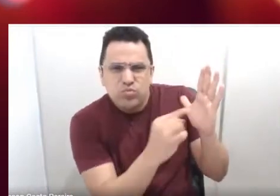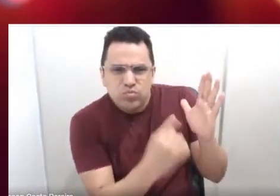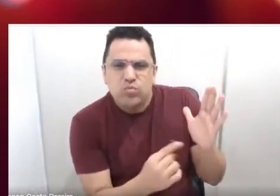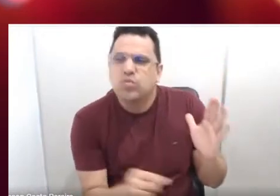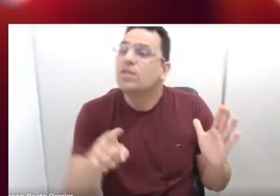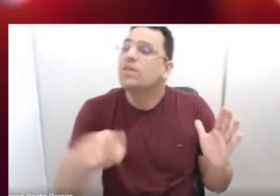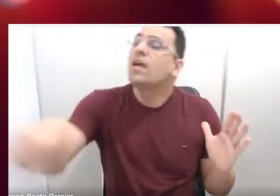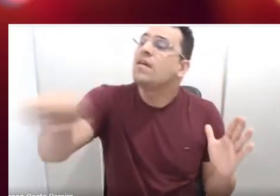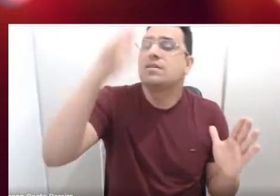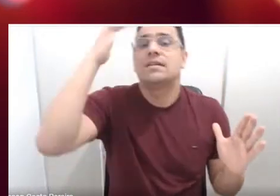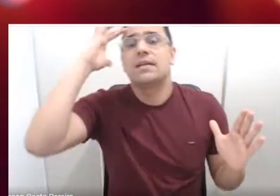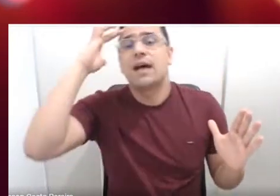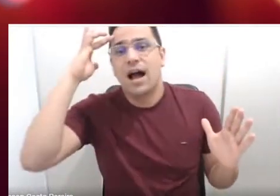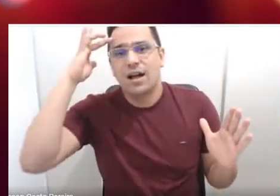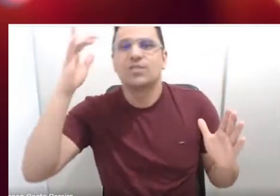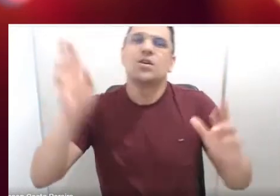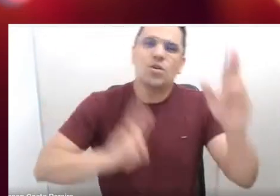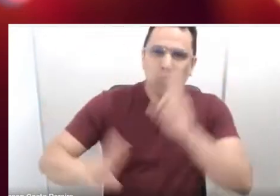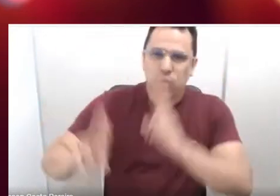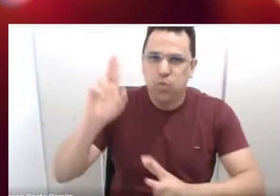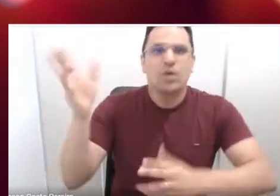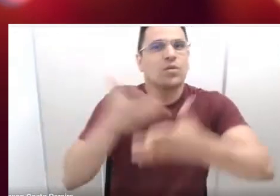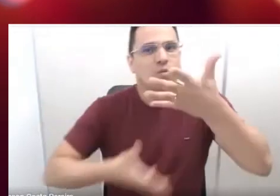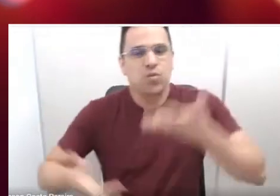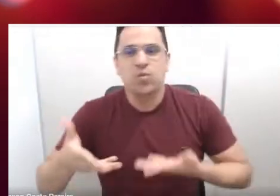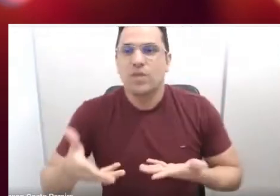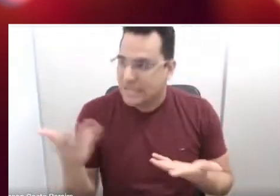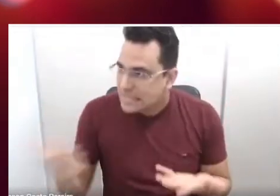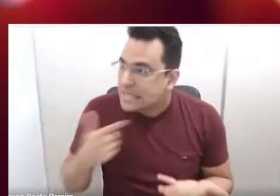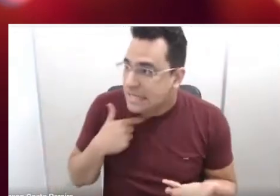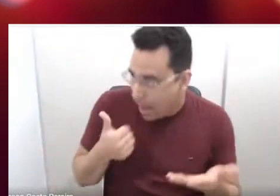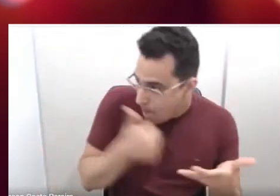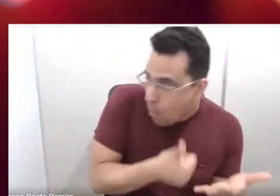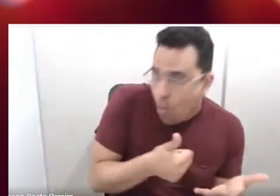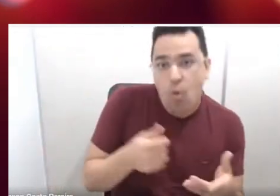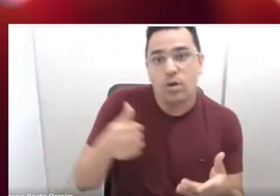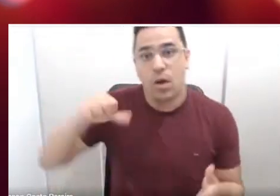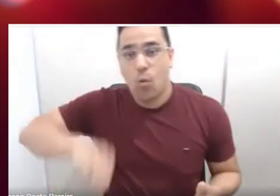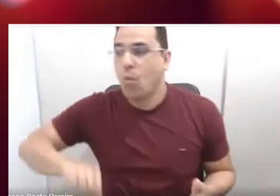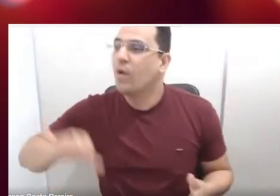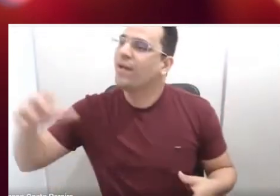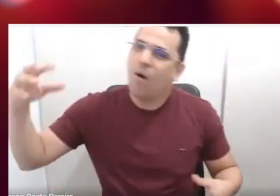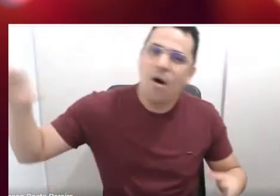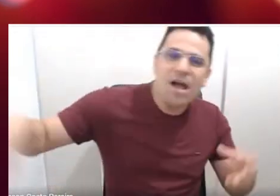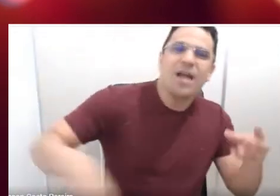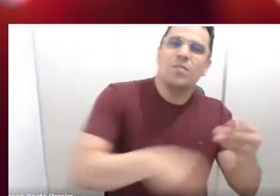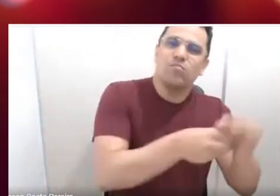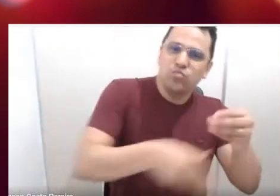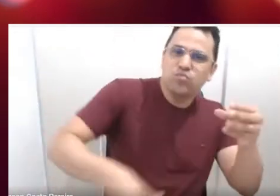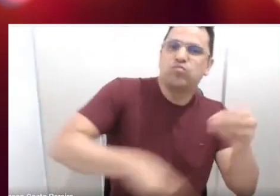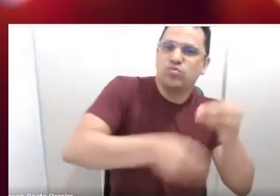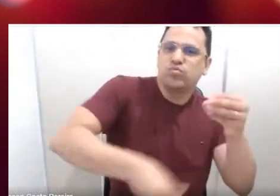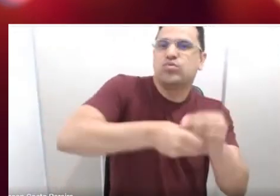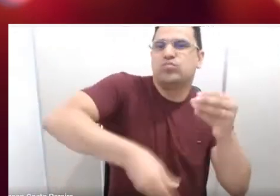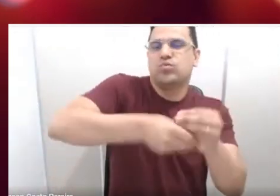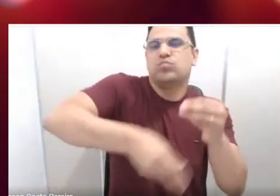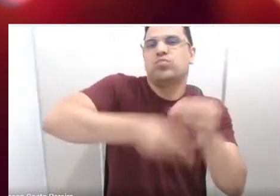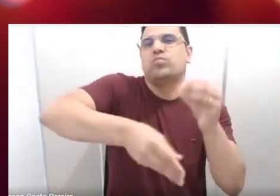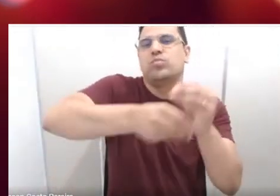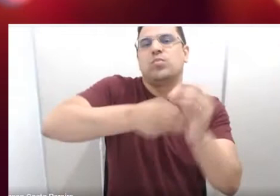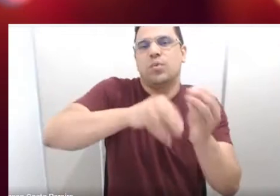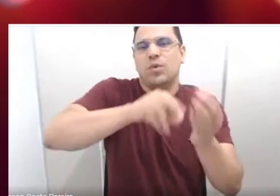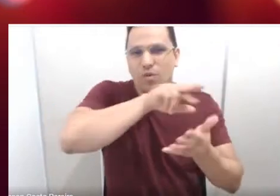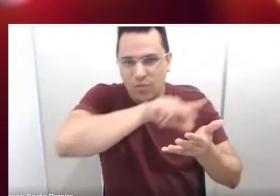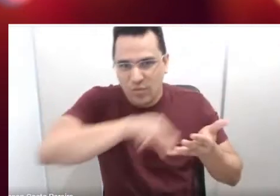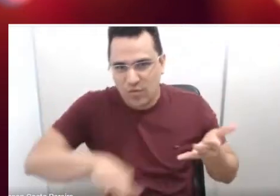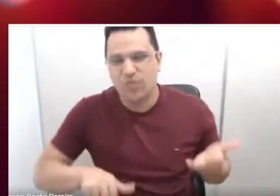os pontos de inclusão que a galera queria ter e submetemos a apresentação, a apreciação